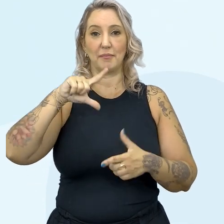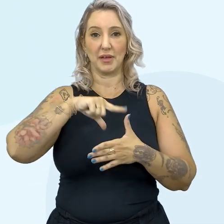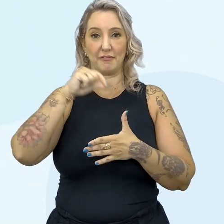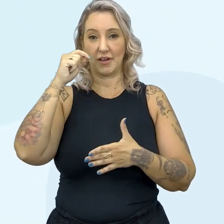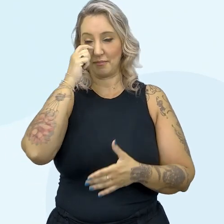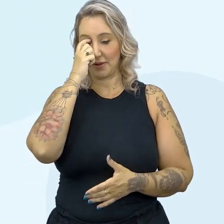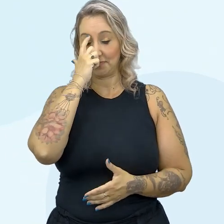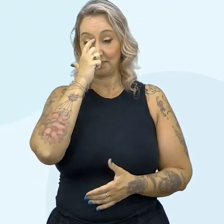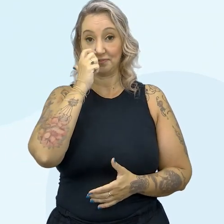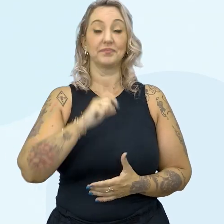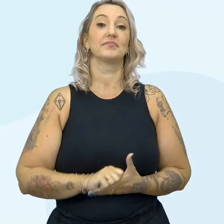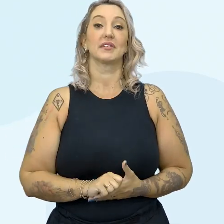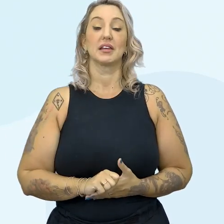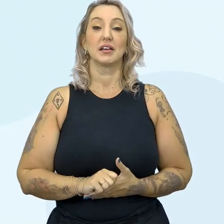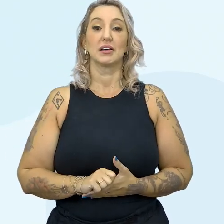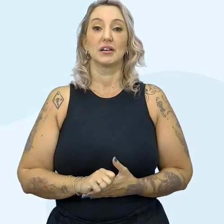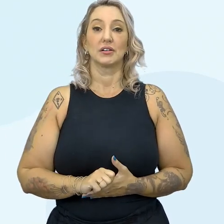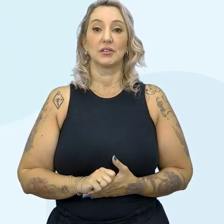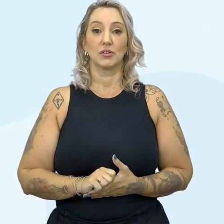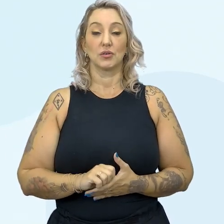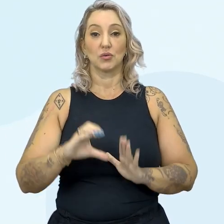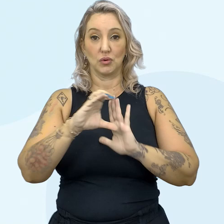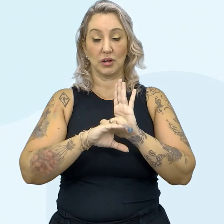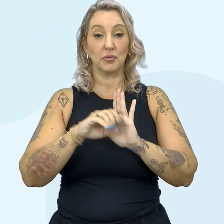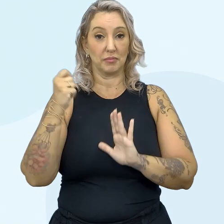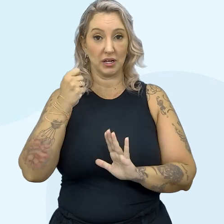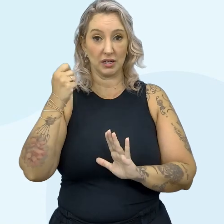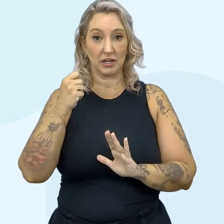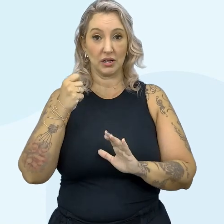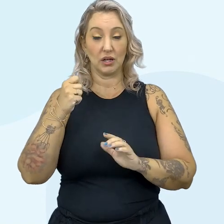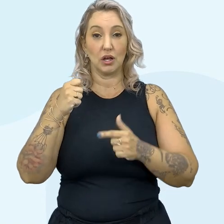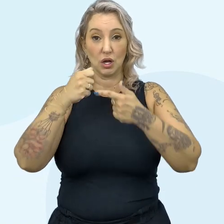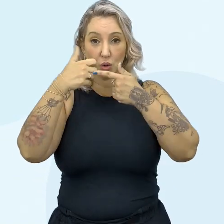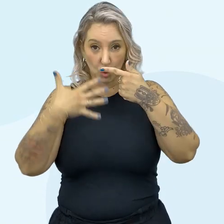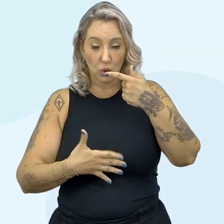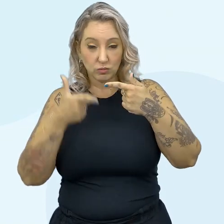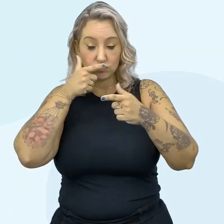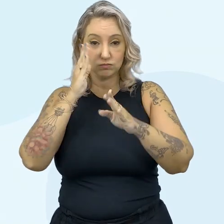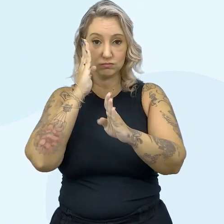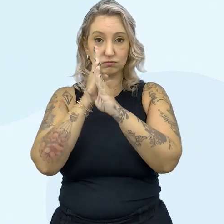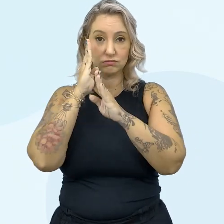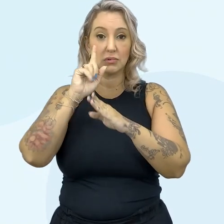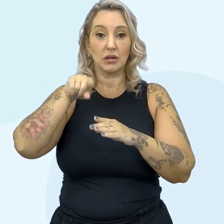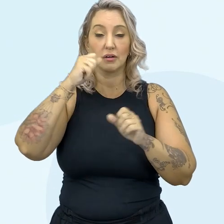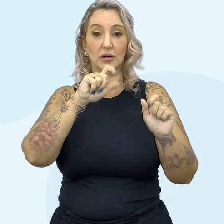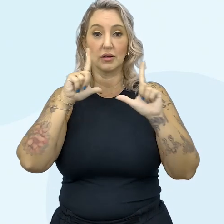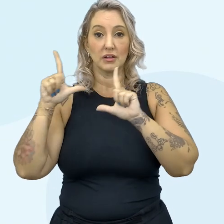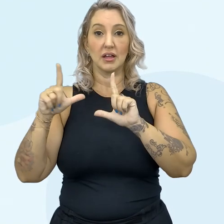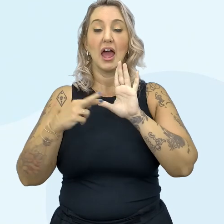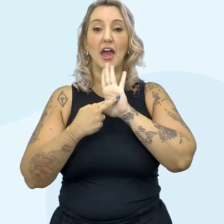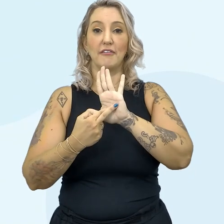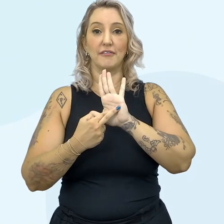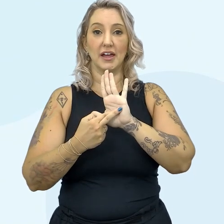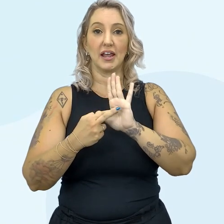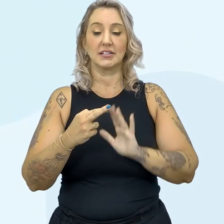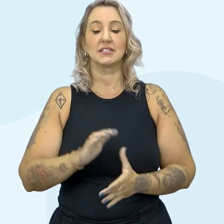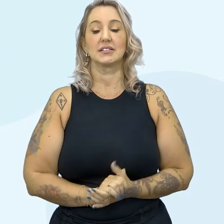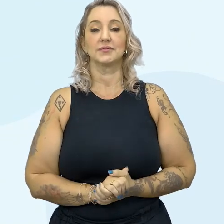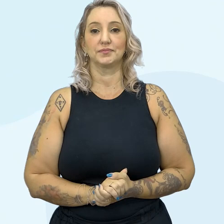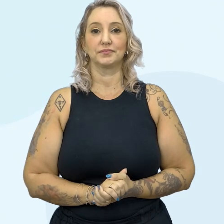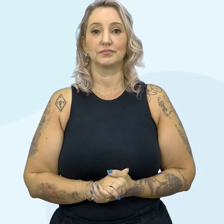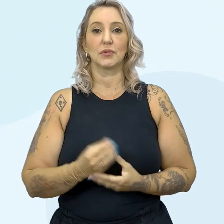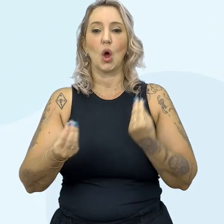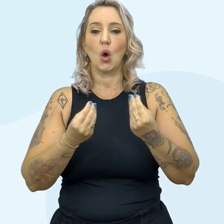Currículo Paulista. No Google você consegue localizar. E no próximo slide a gente tem as nossas referências aí, né? Que